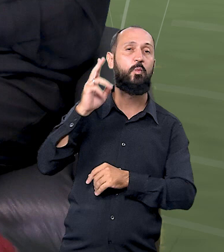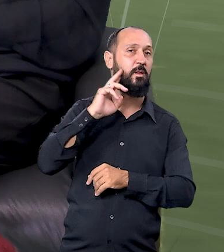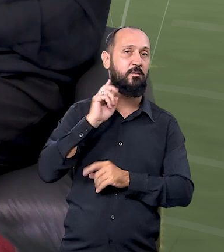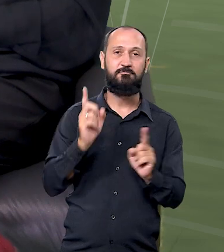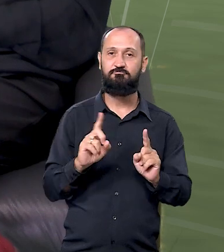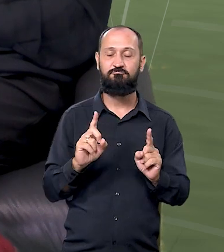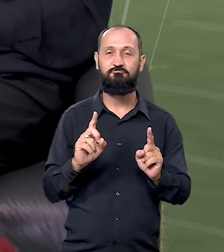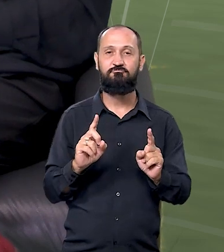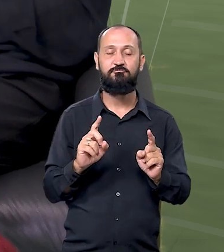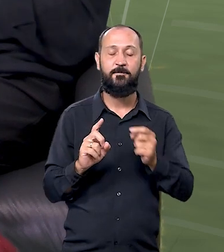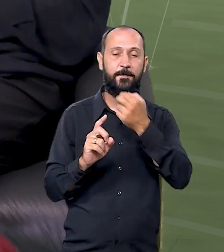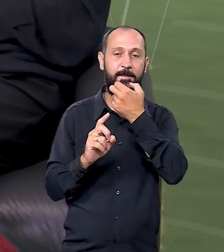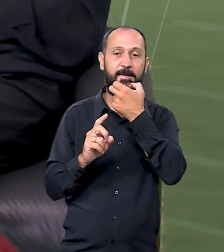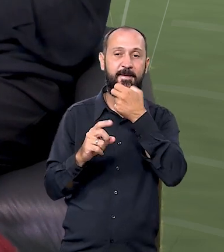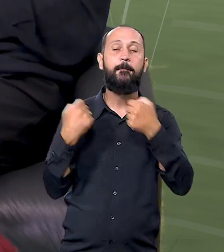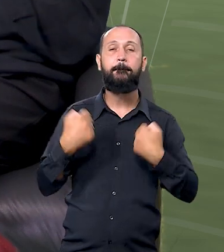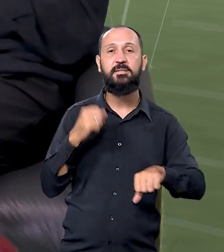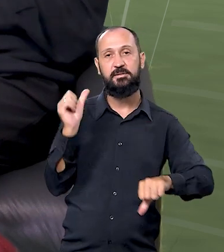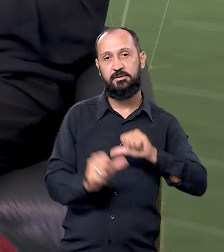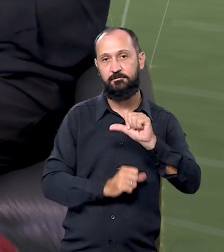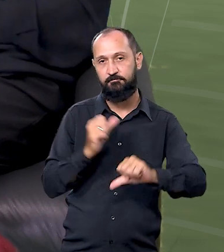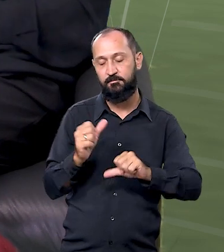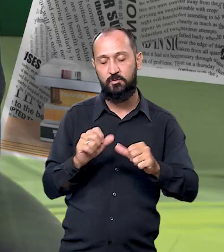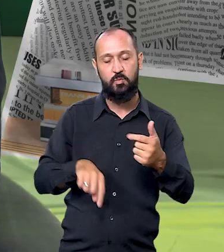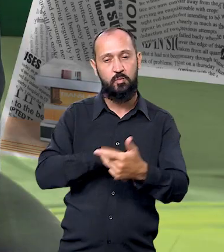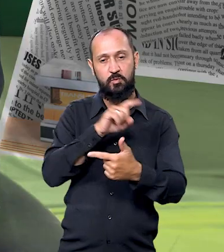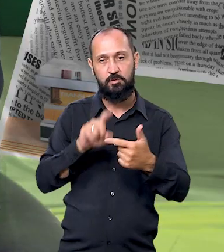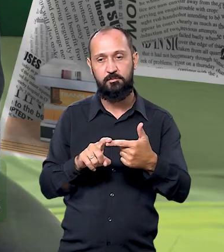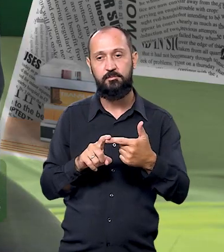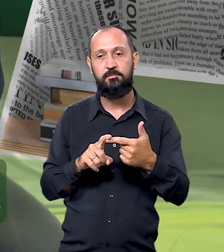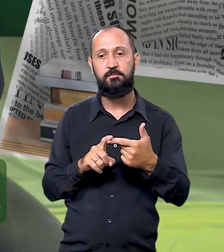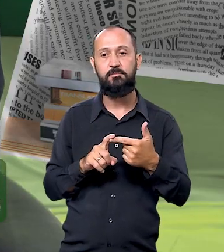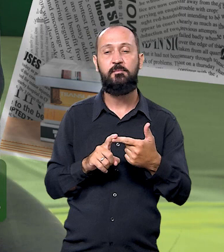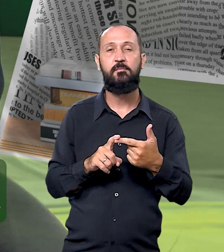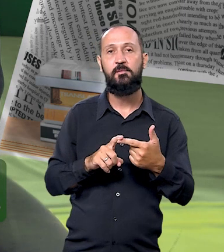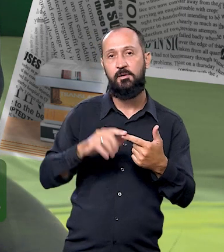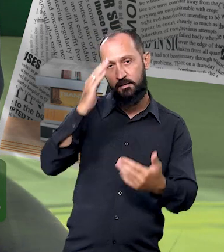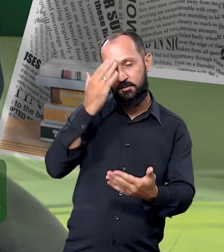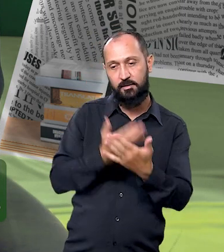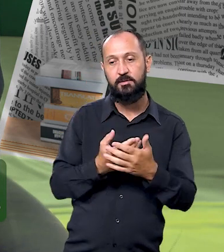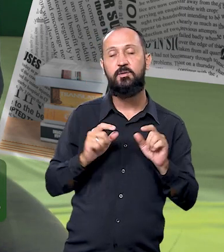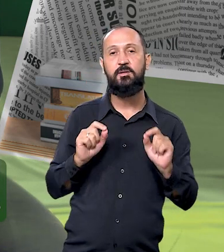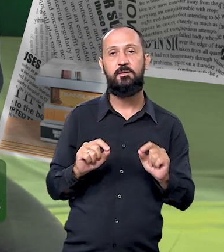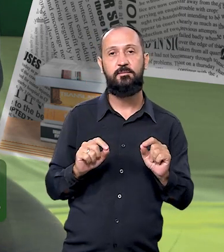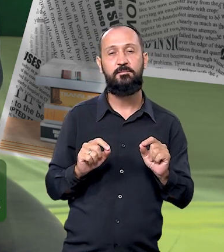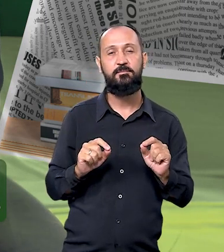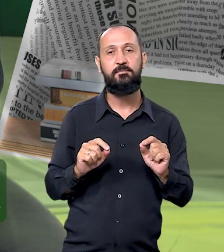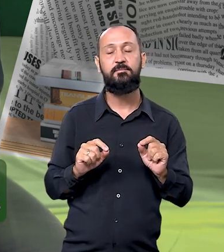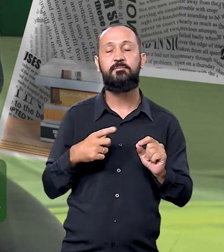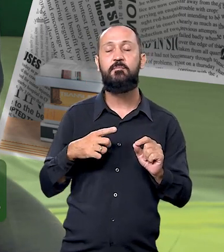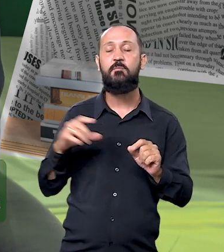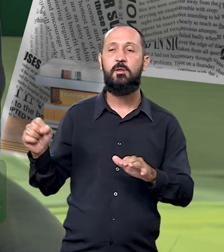compreenderem de que isso não é natural e que isso tem que ser transformado. O segundo passo, acredito eu,